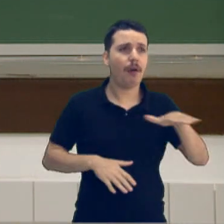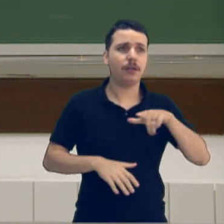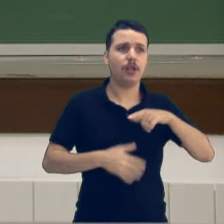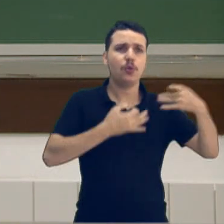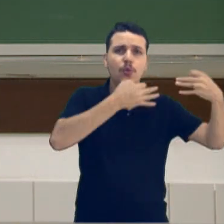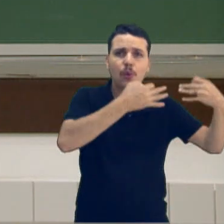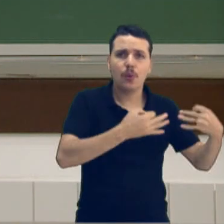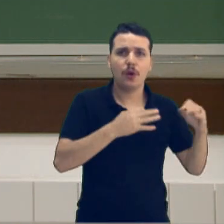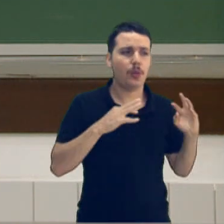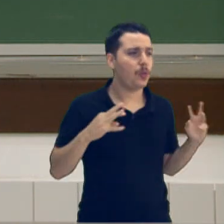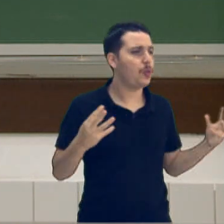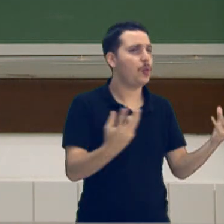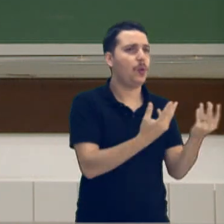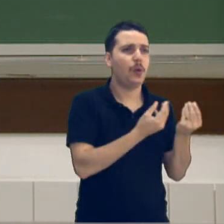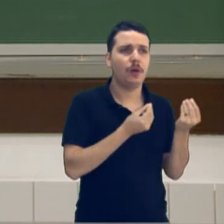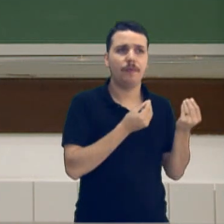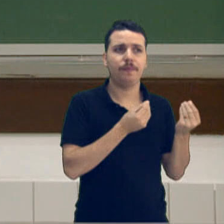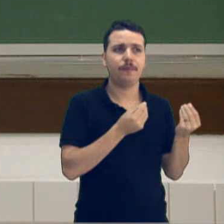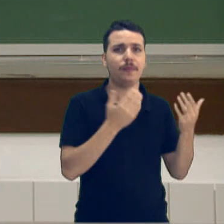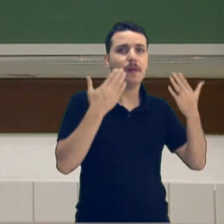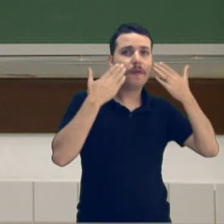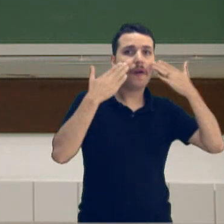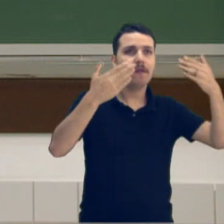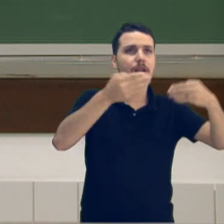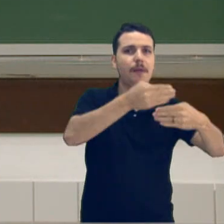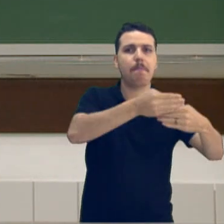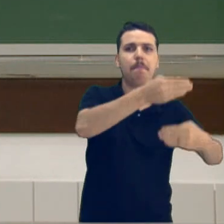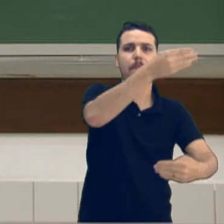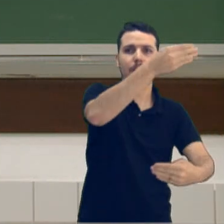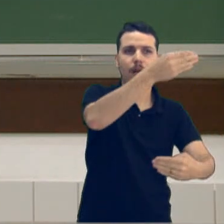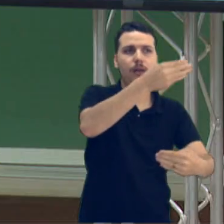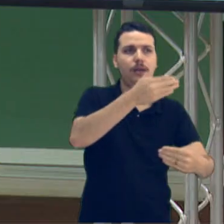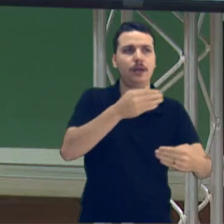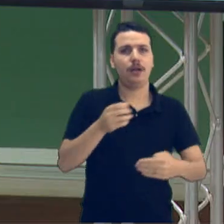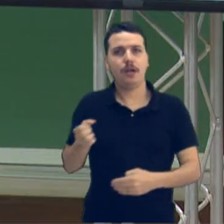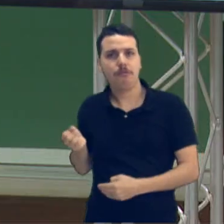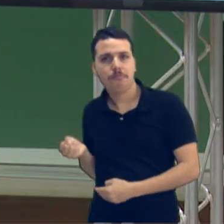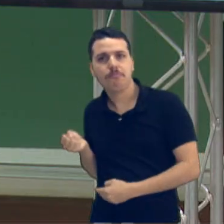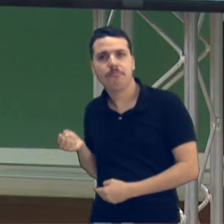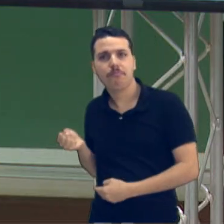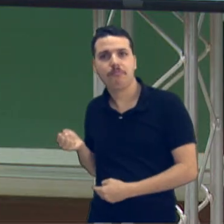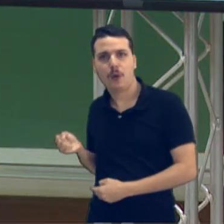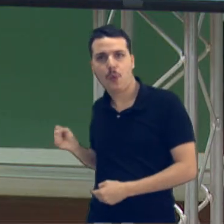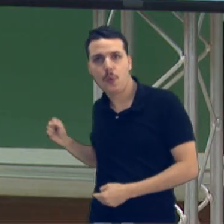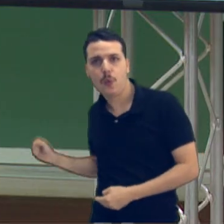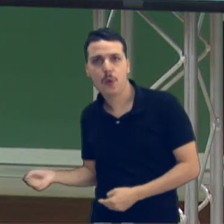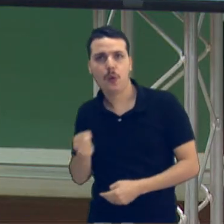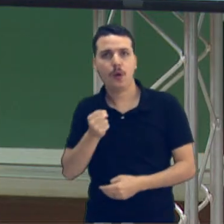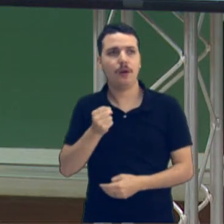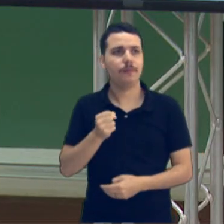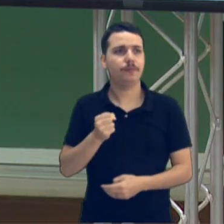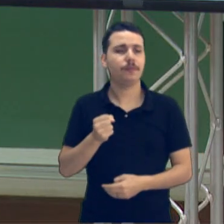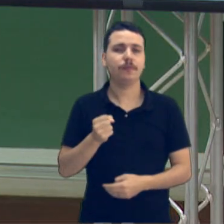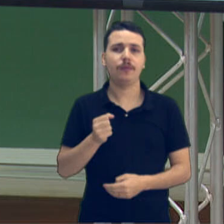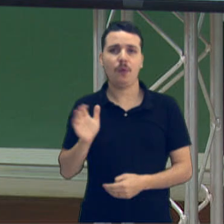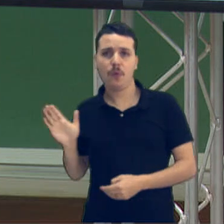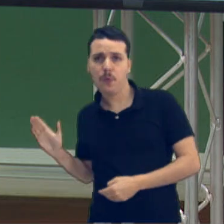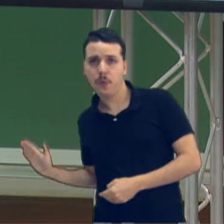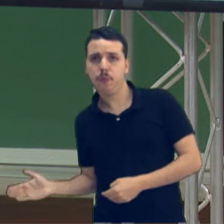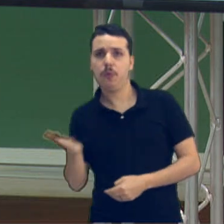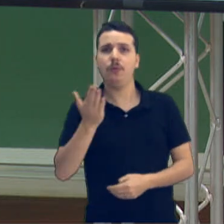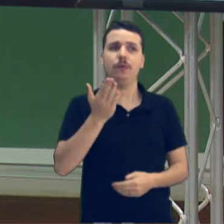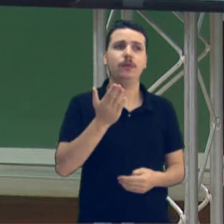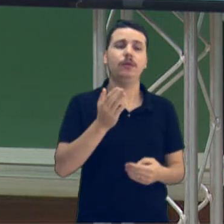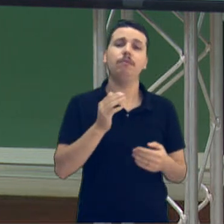justiça, né, todos estão ali em frente para a parede com o seu instrumento, com a sua raquete, com a bolinha, enfim, e